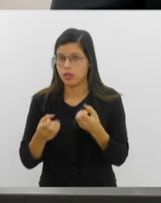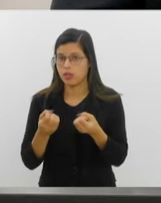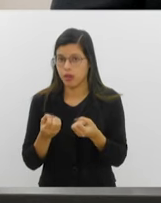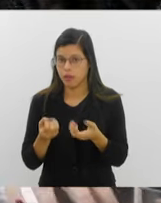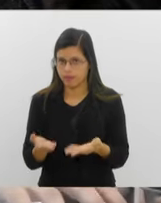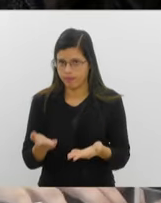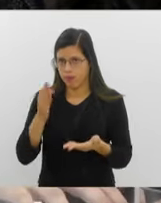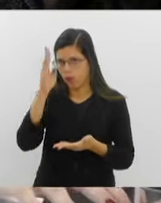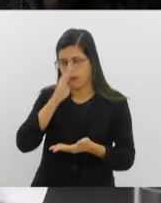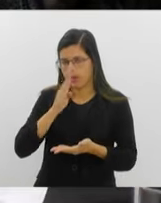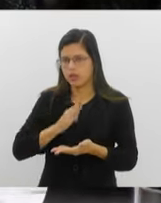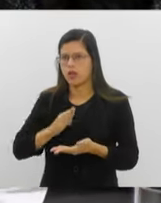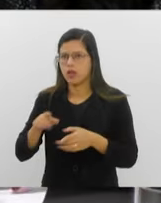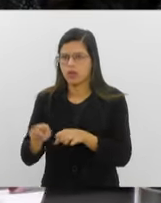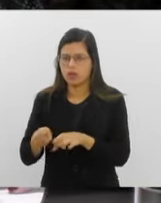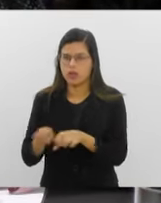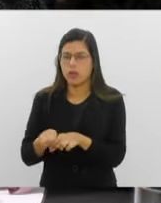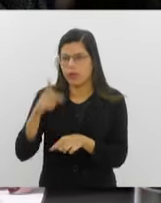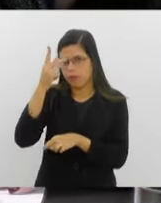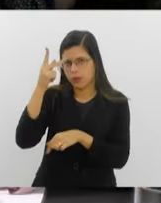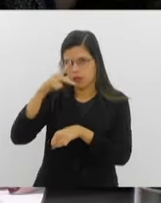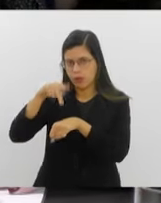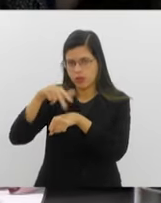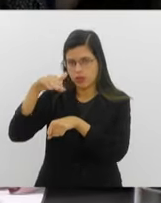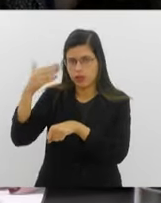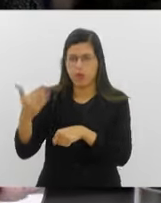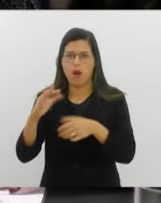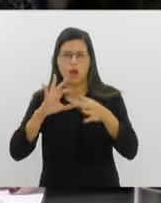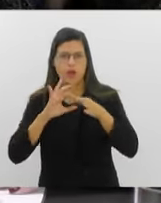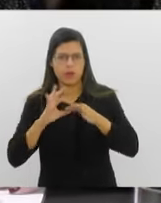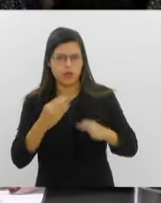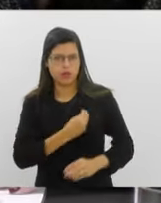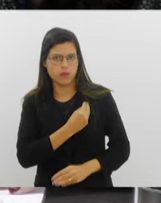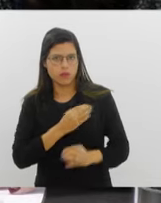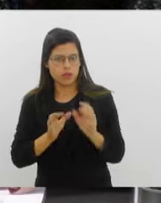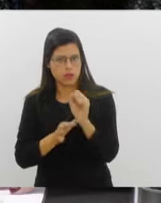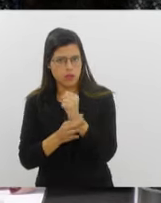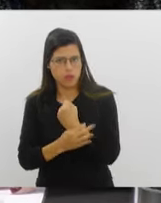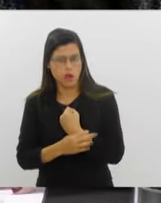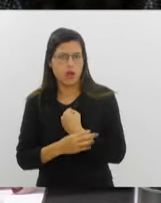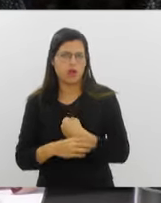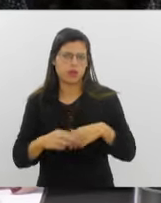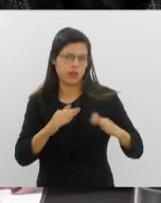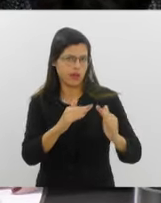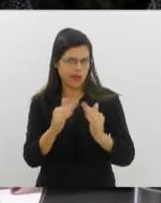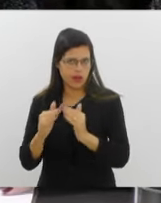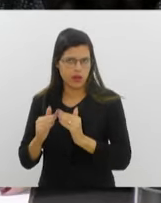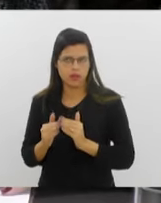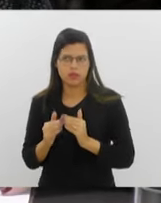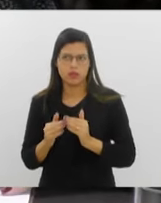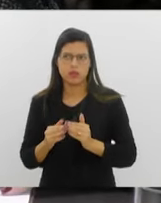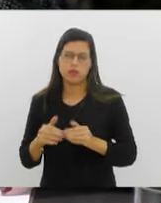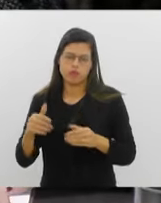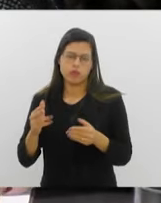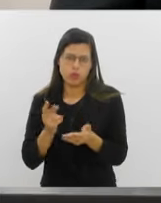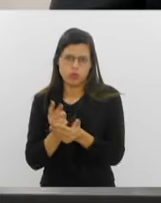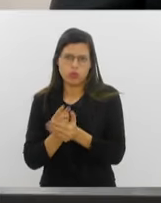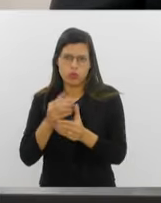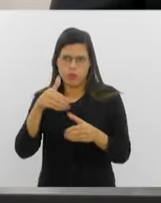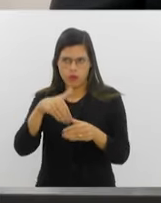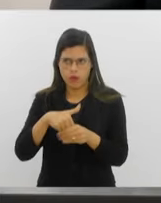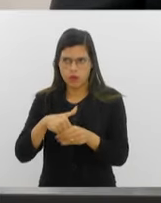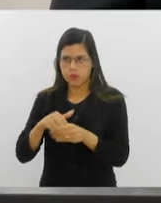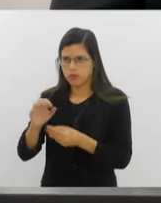país a inviolabilidade do direito à vida, à liberdade, à igualdade, à segurança e à propriedade. Mantenho meu voto. É isso, deputado